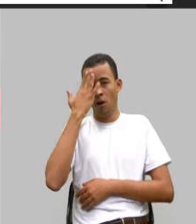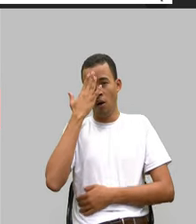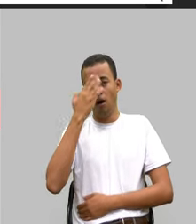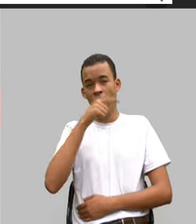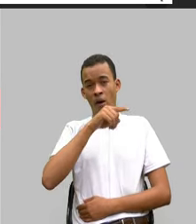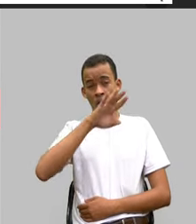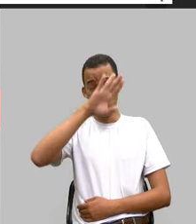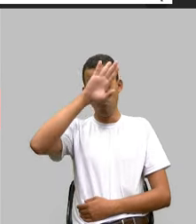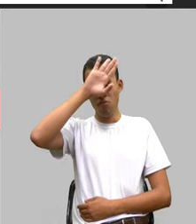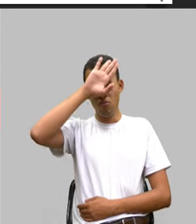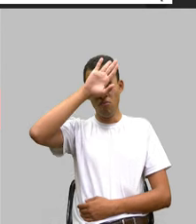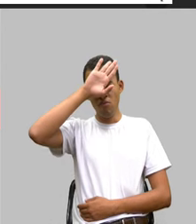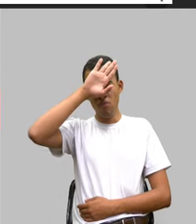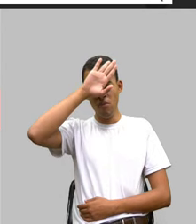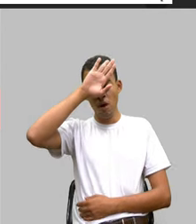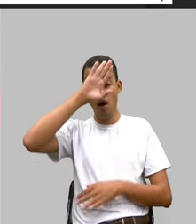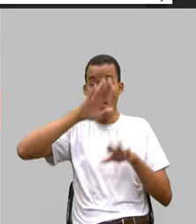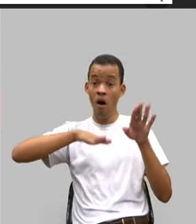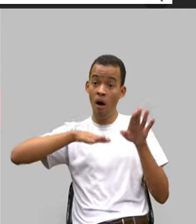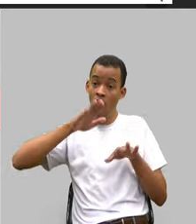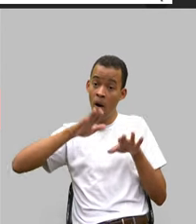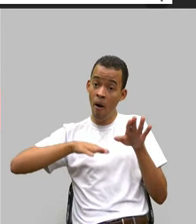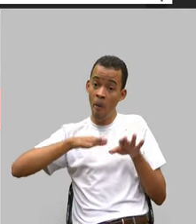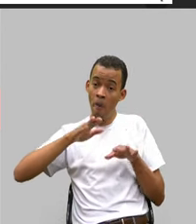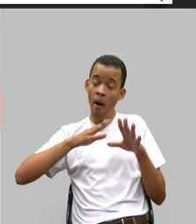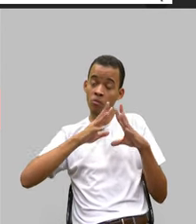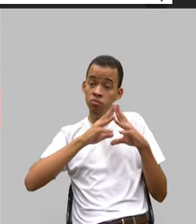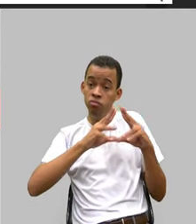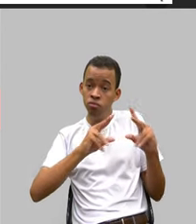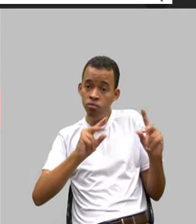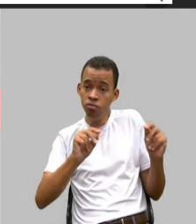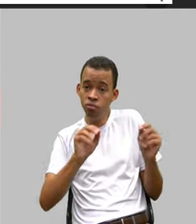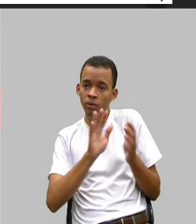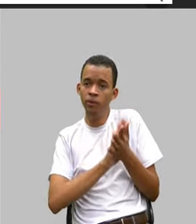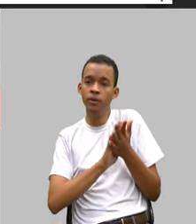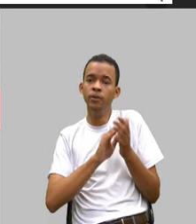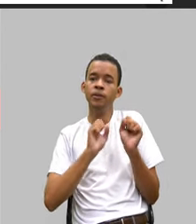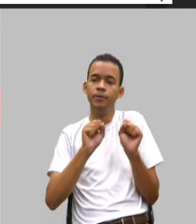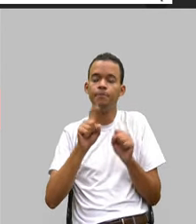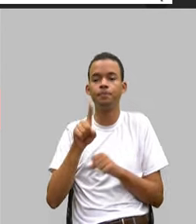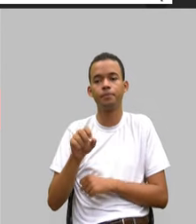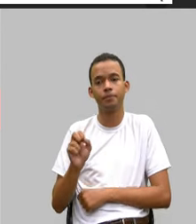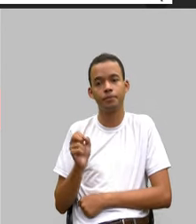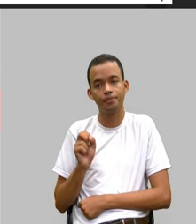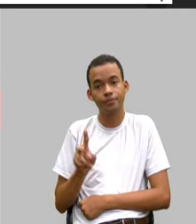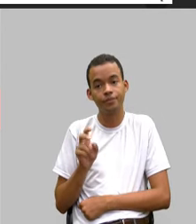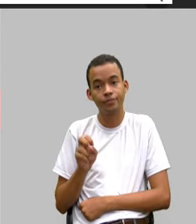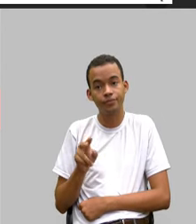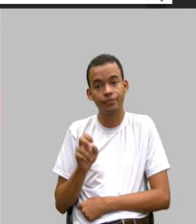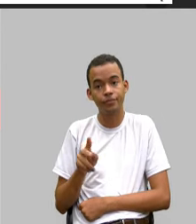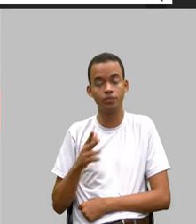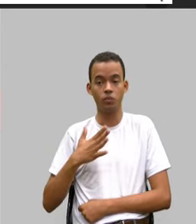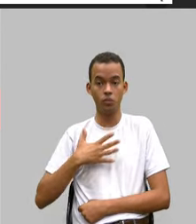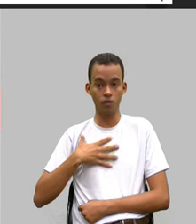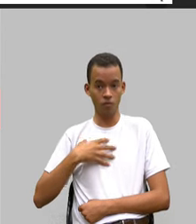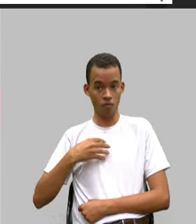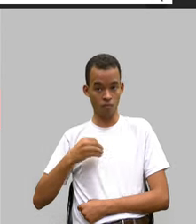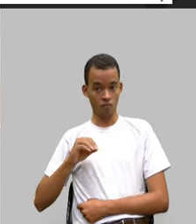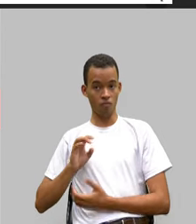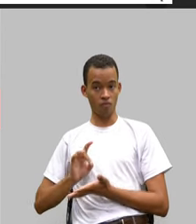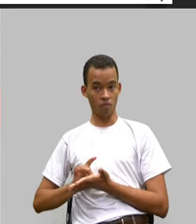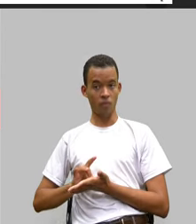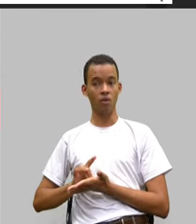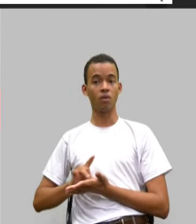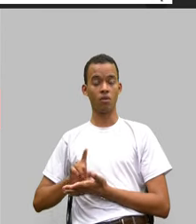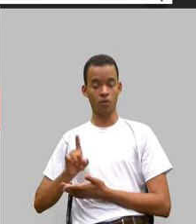não cede pode ser um vírus né e eu já tinha todos os filhos casados na ocasião Eu tava só só